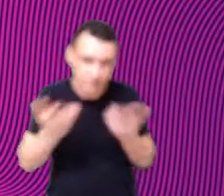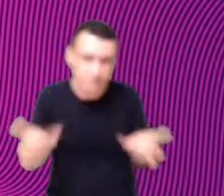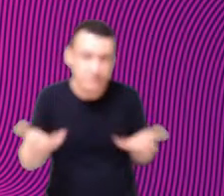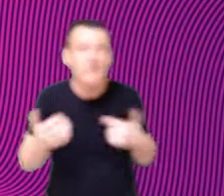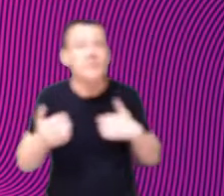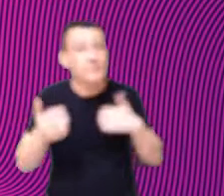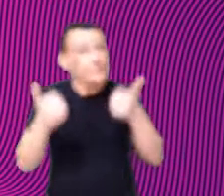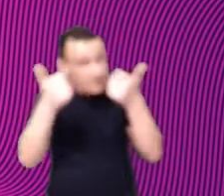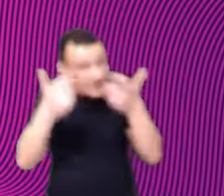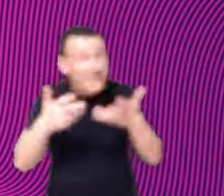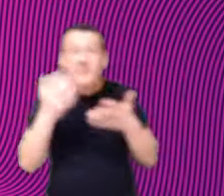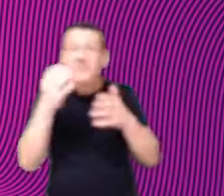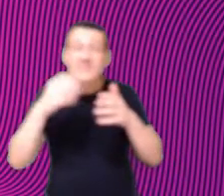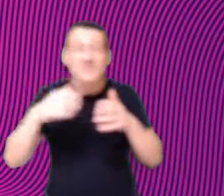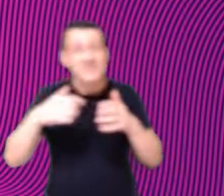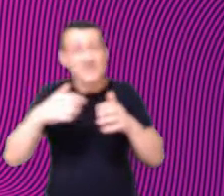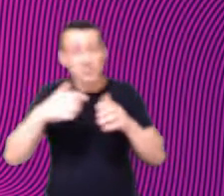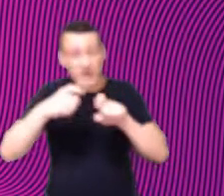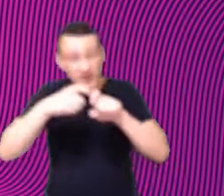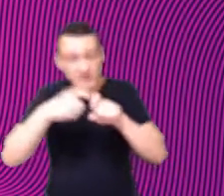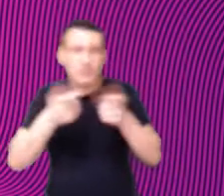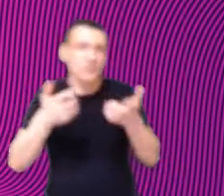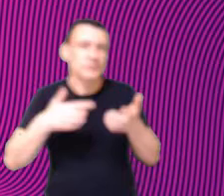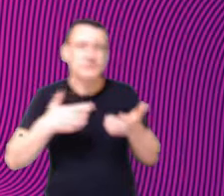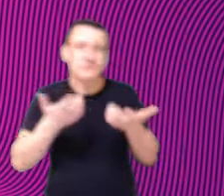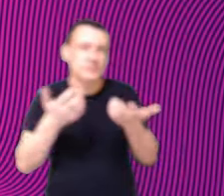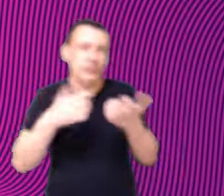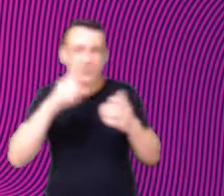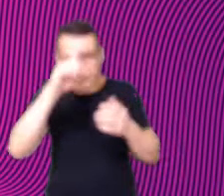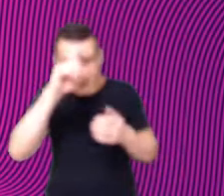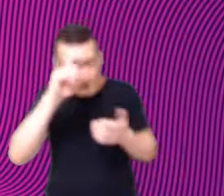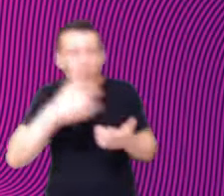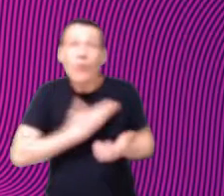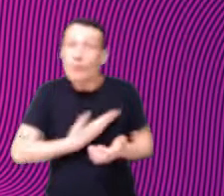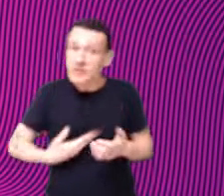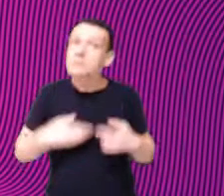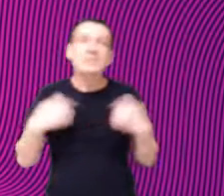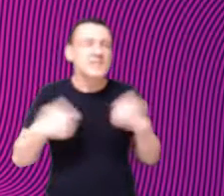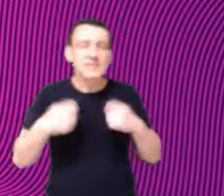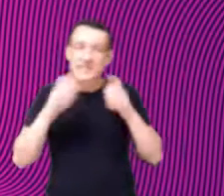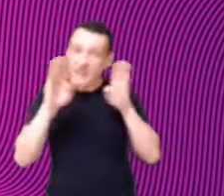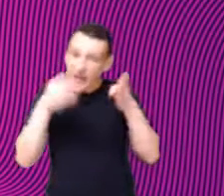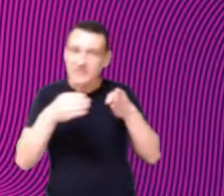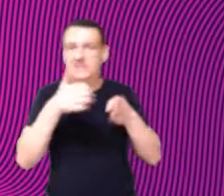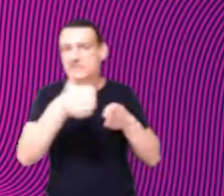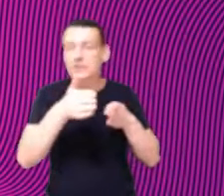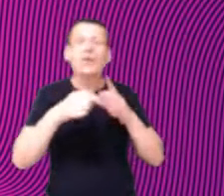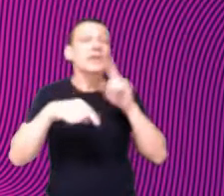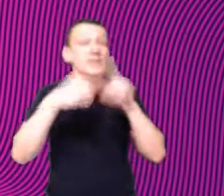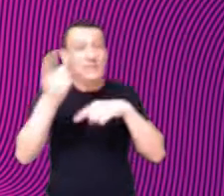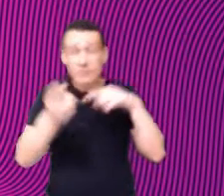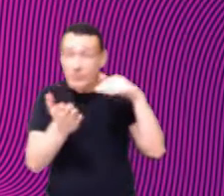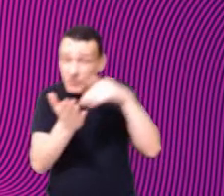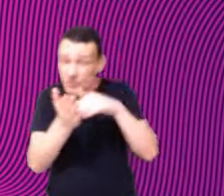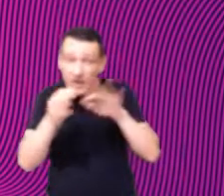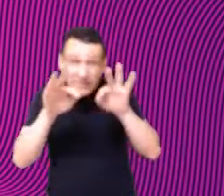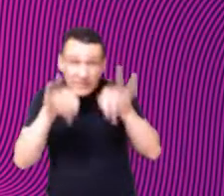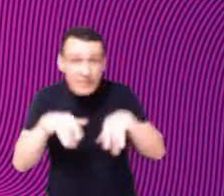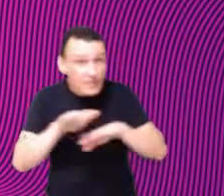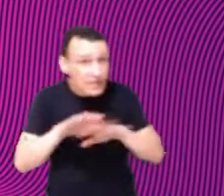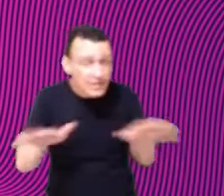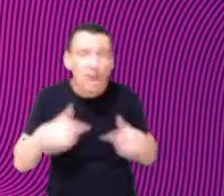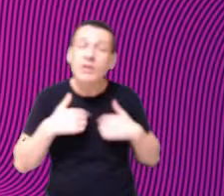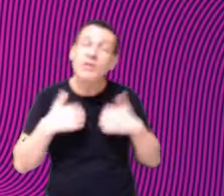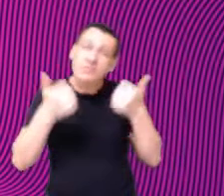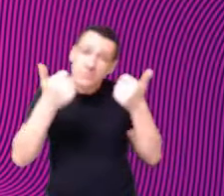na saúde pública, e dedicar os últimos minutos da minha apresentação justamente para falar um pouco sobre algumas